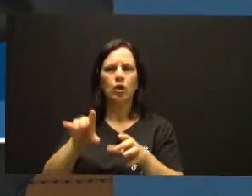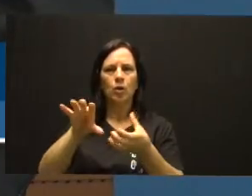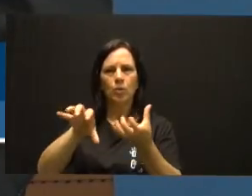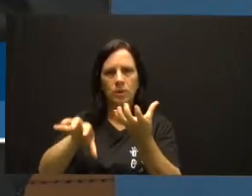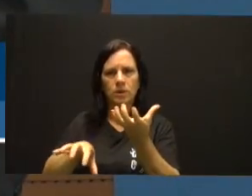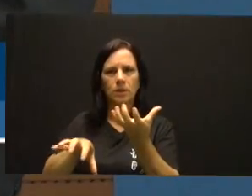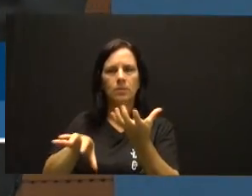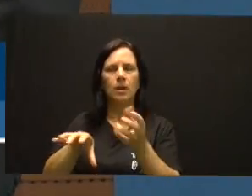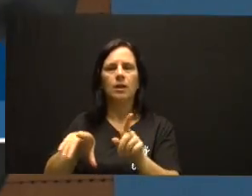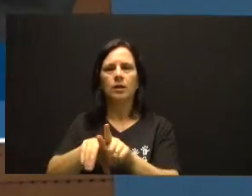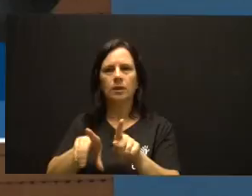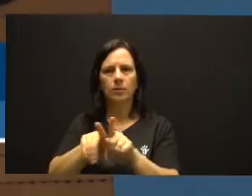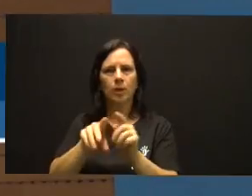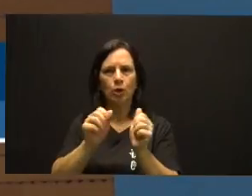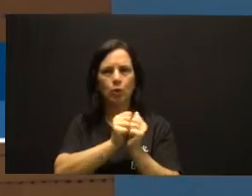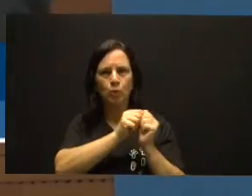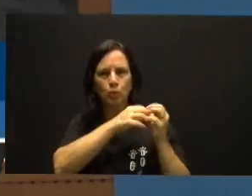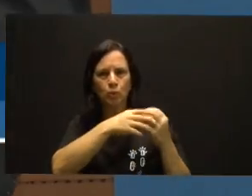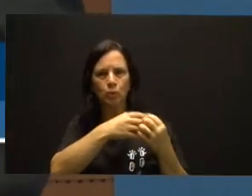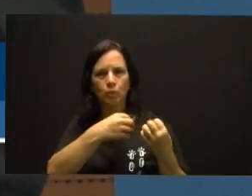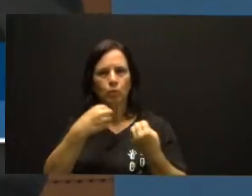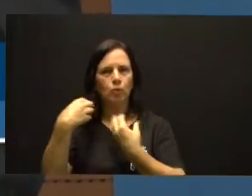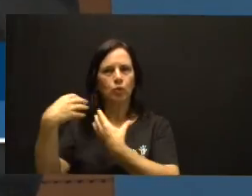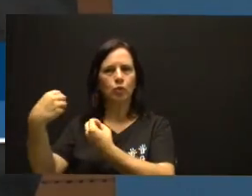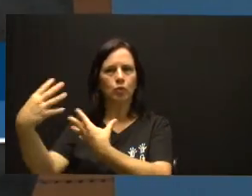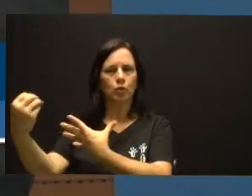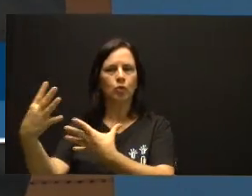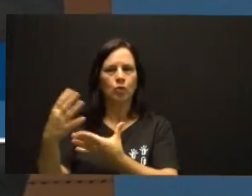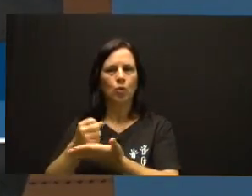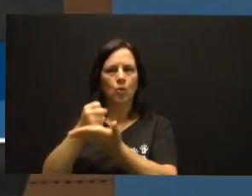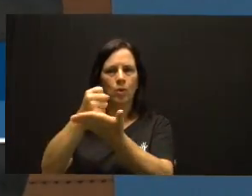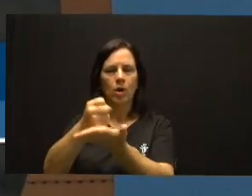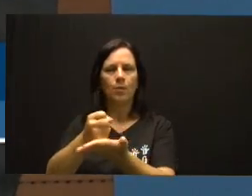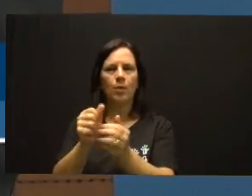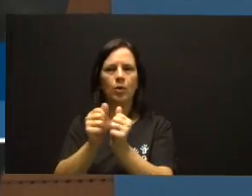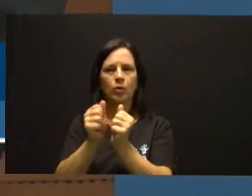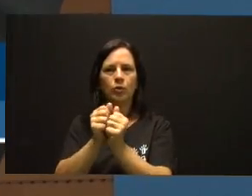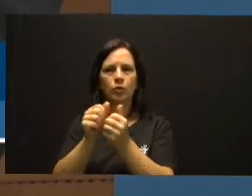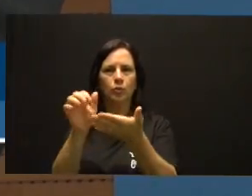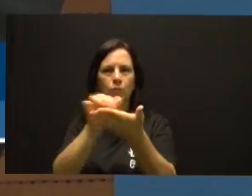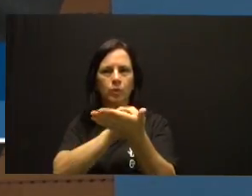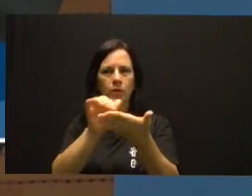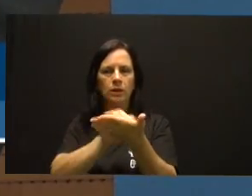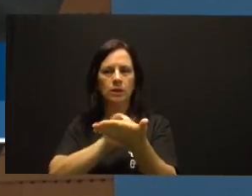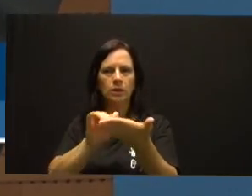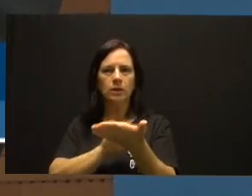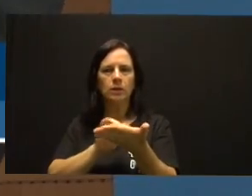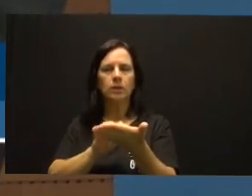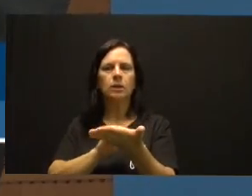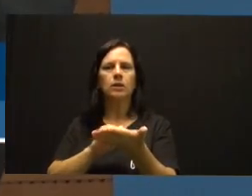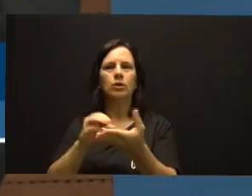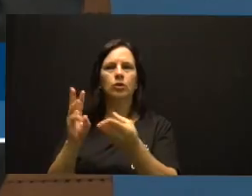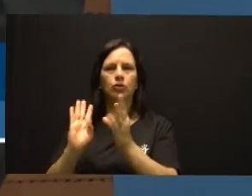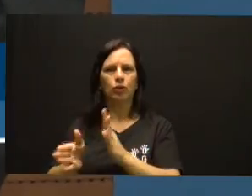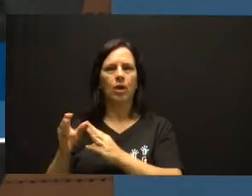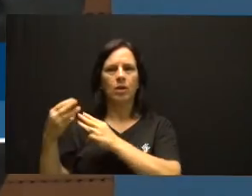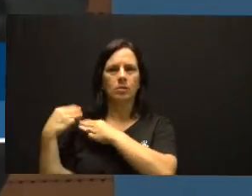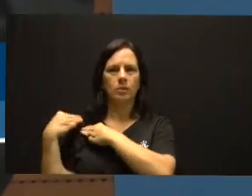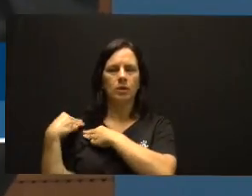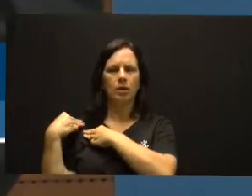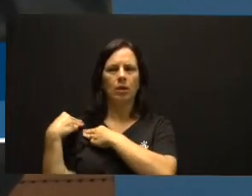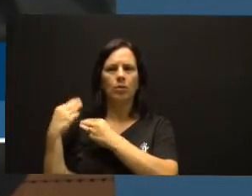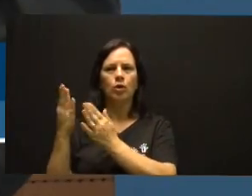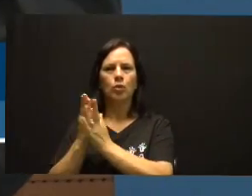Legislativa, vereador Lalá, e também buscamos apoio, fomos até a secretaria responsável,